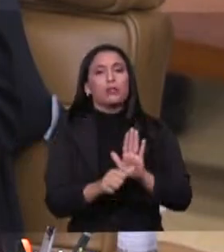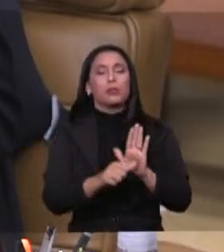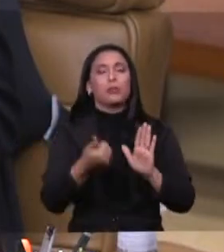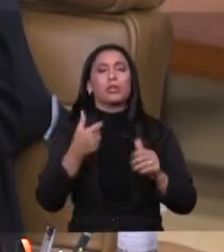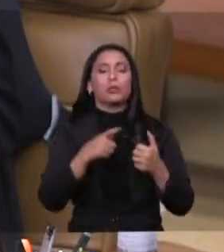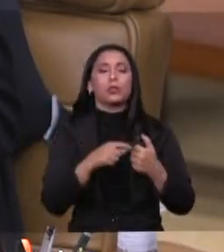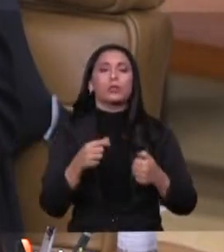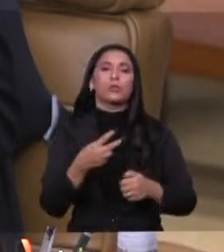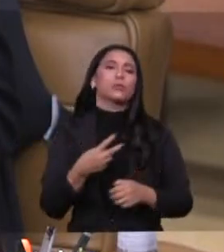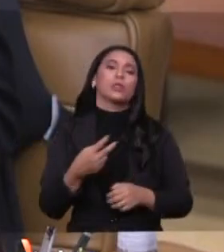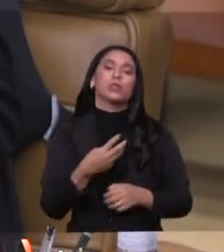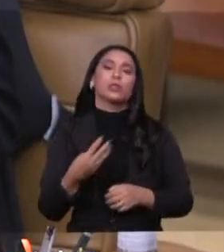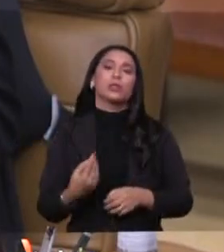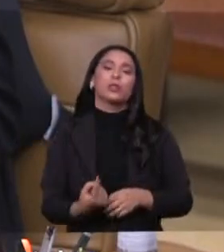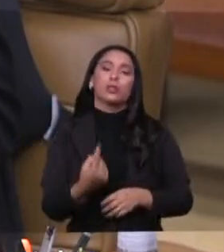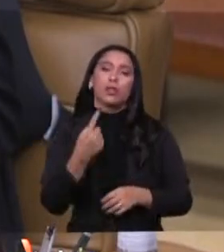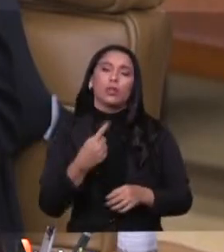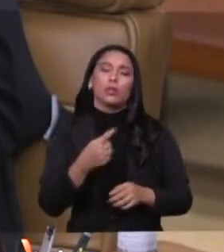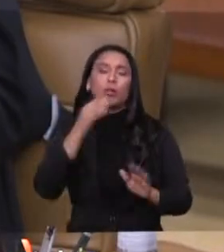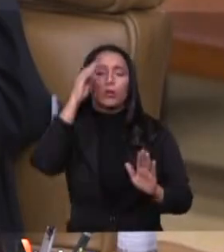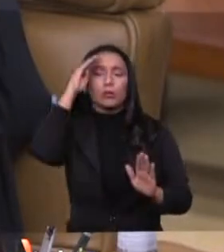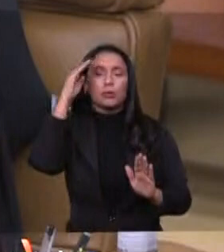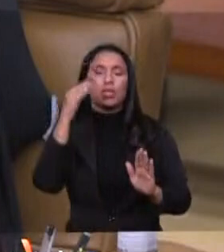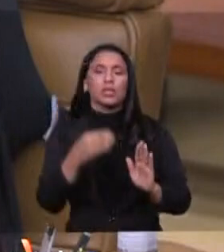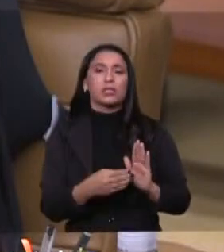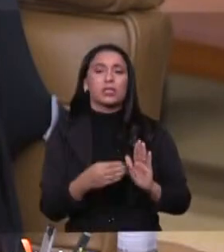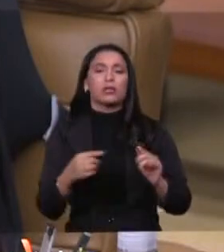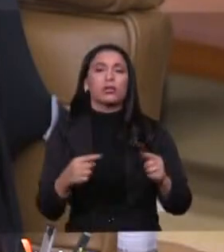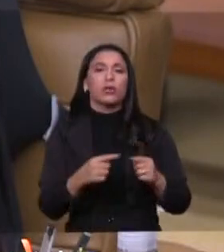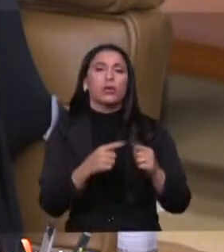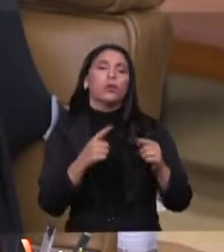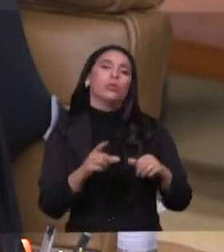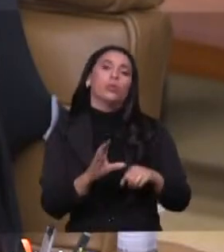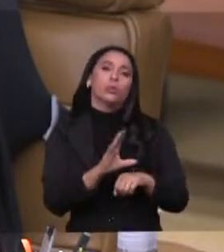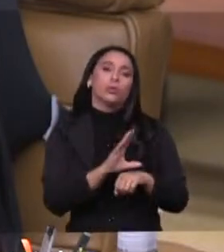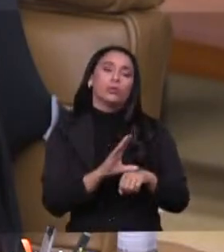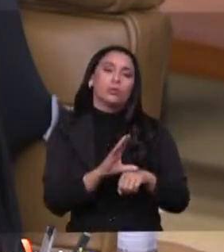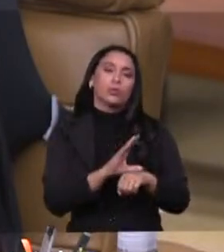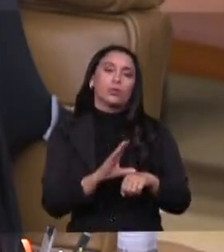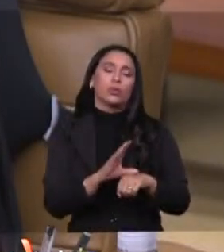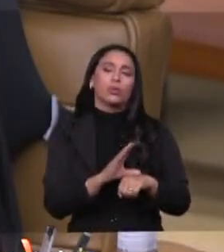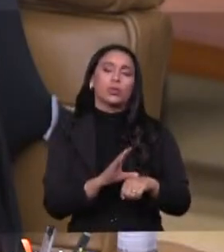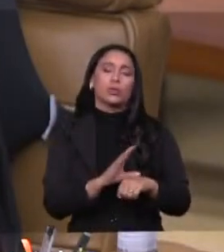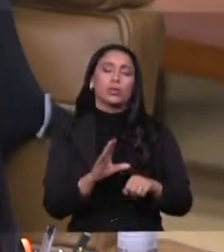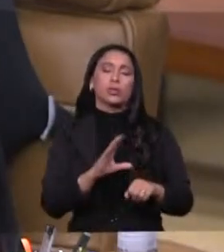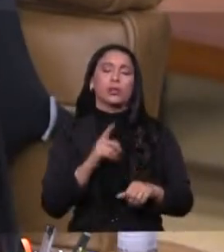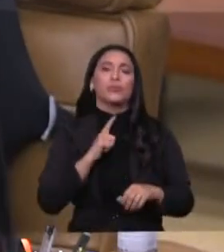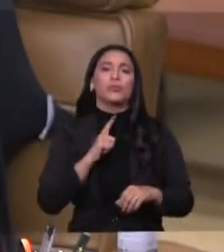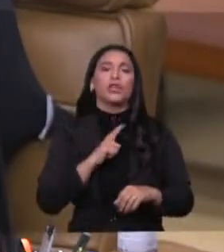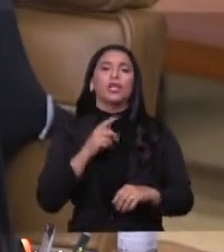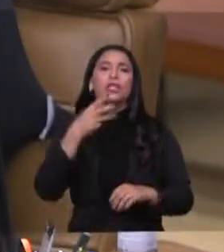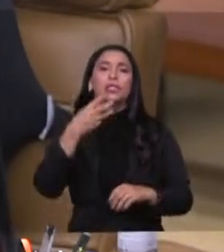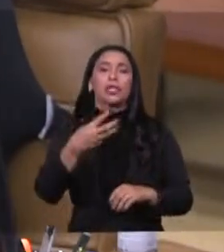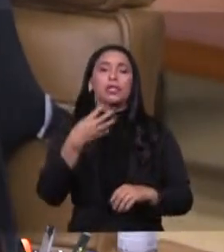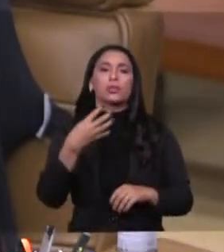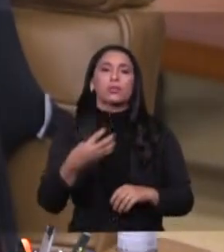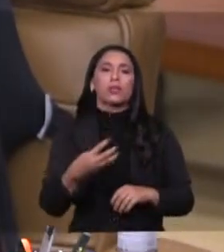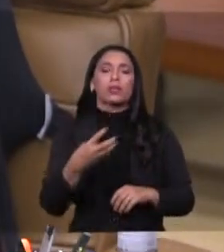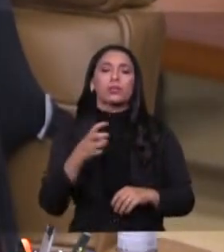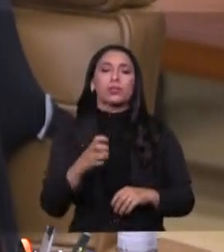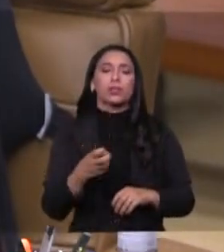artigo 231 do texto constitucional. Os itens 3, 4, 5 e